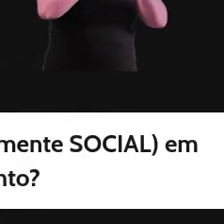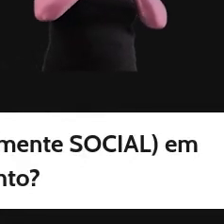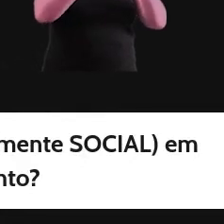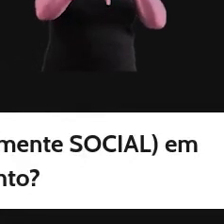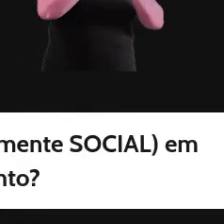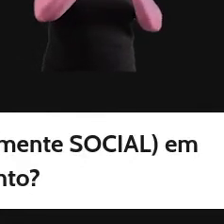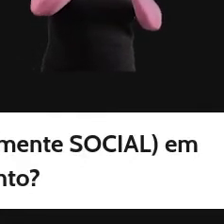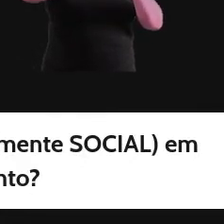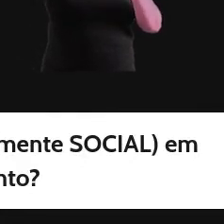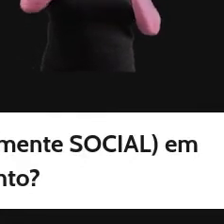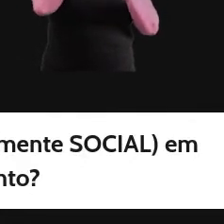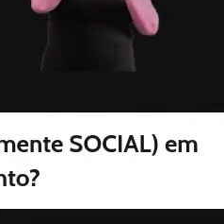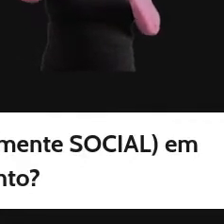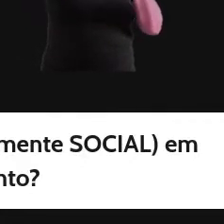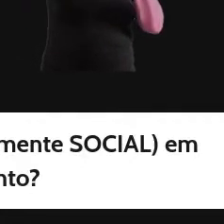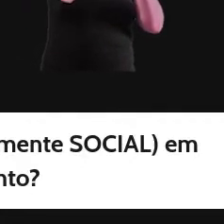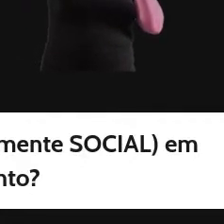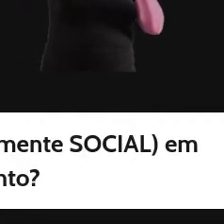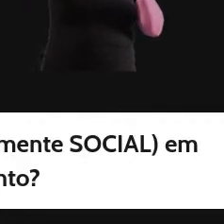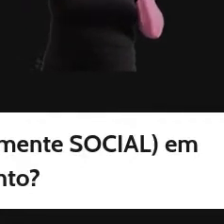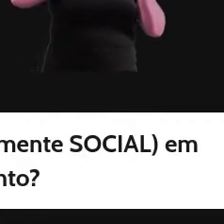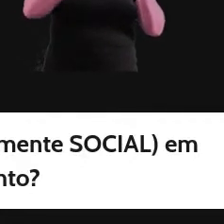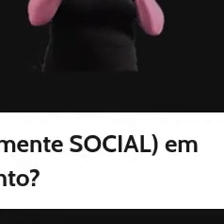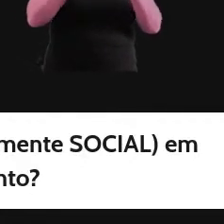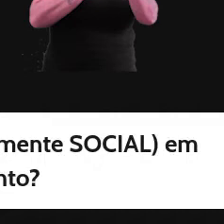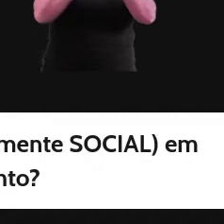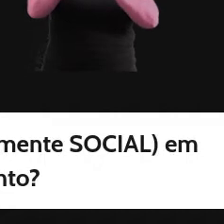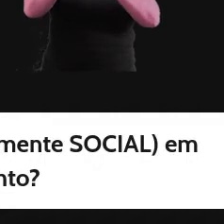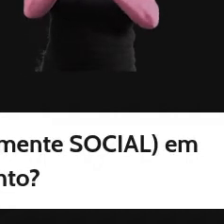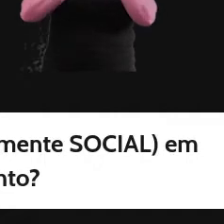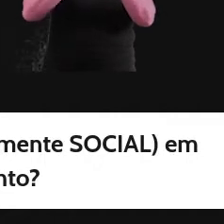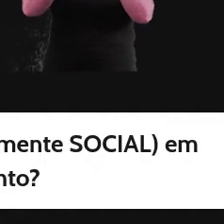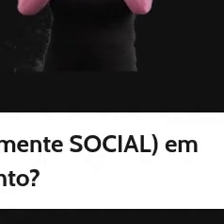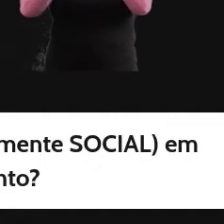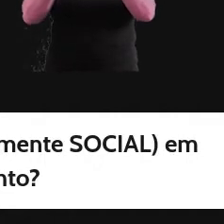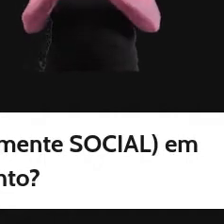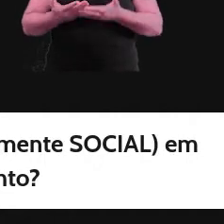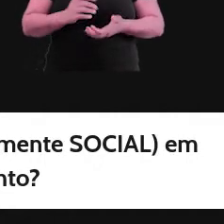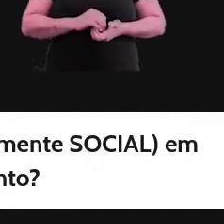tem. Ia ser fácil. Estamos construindo. Exatamente.